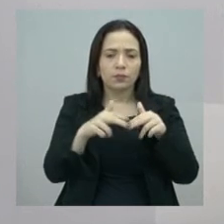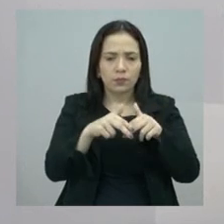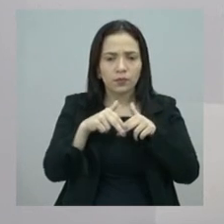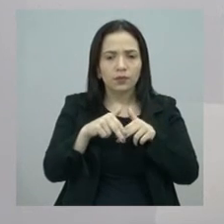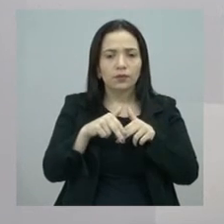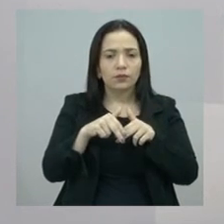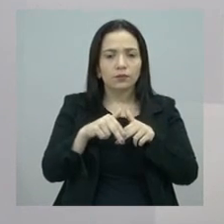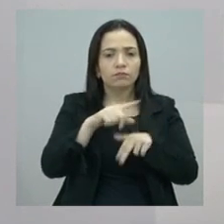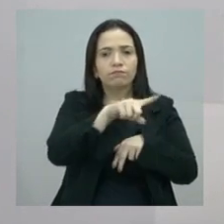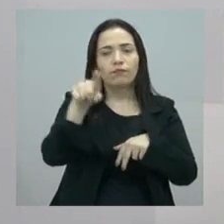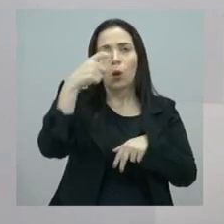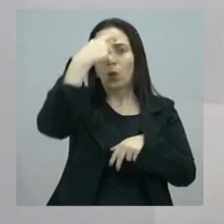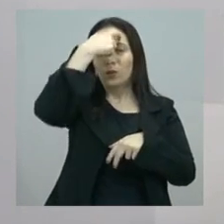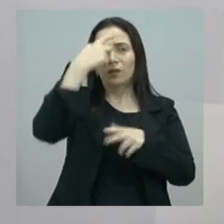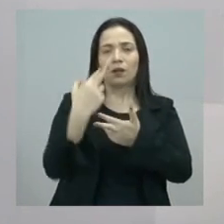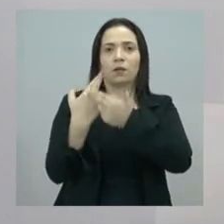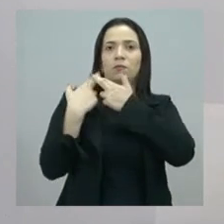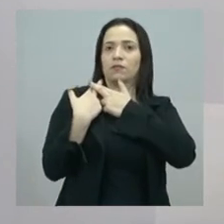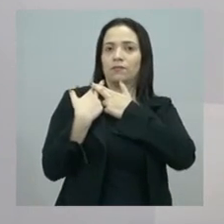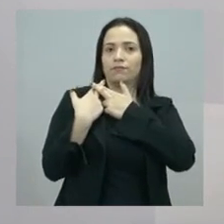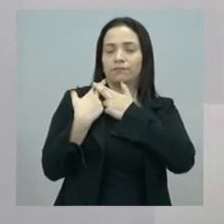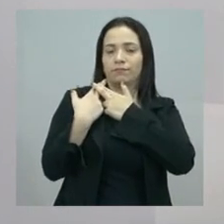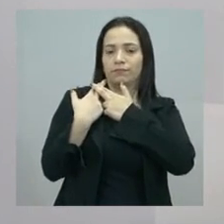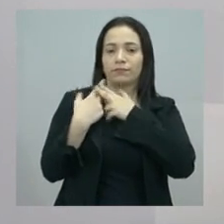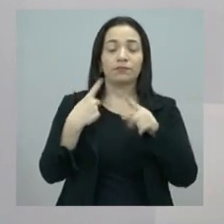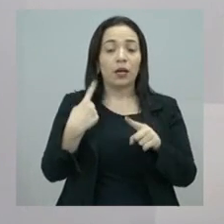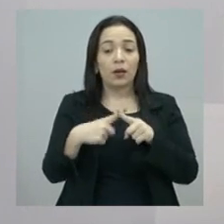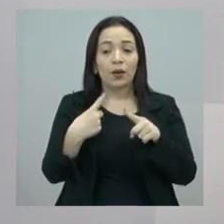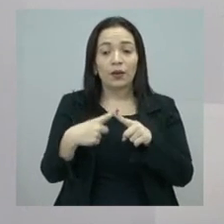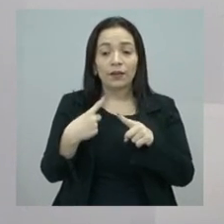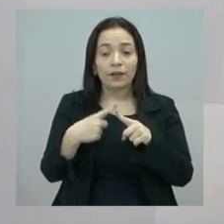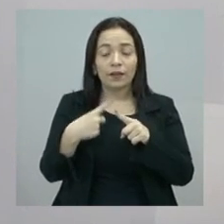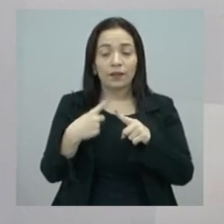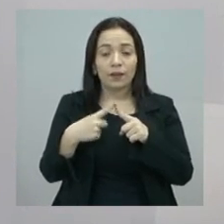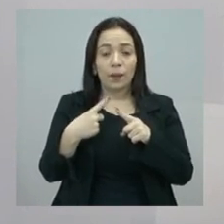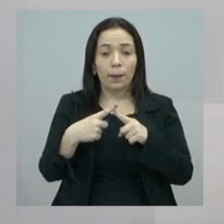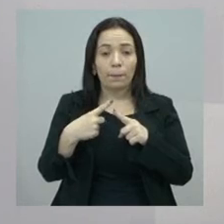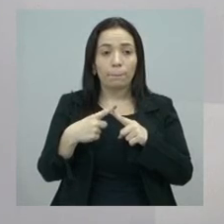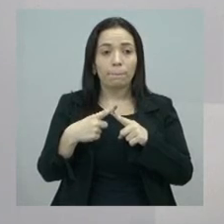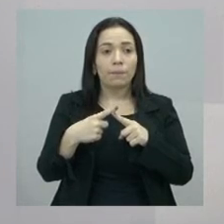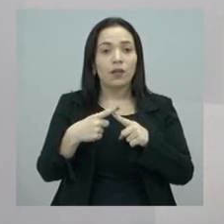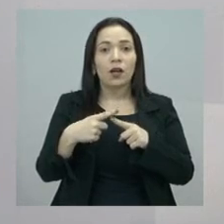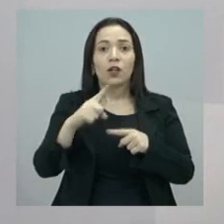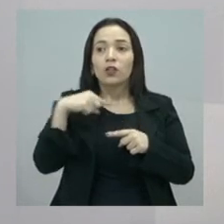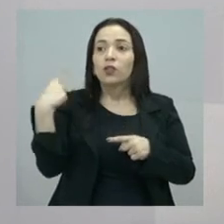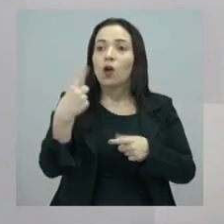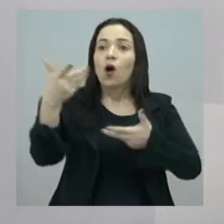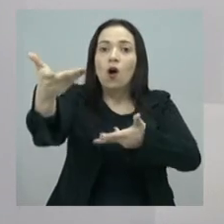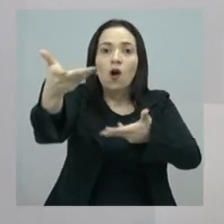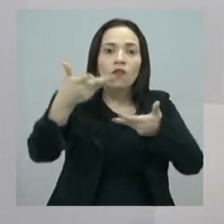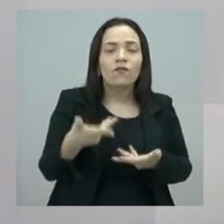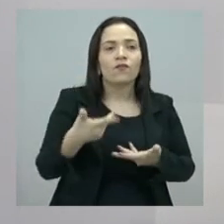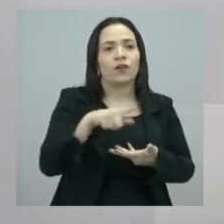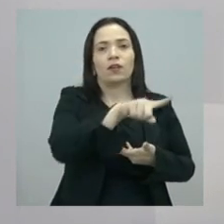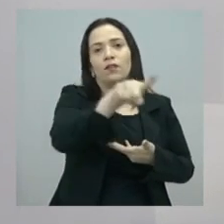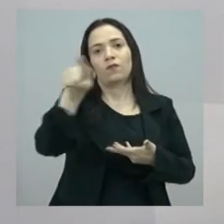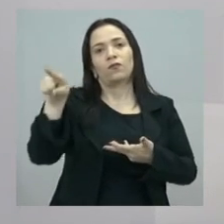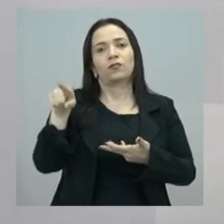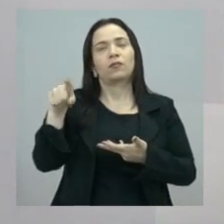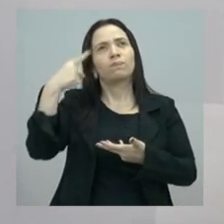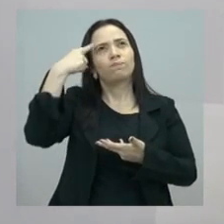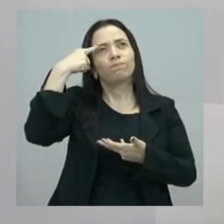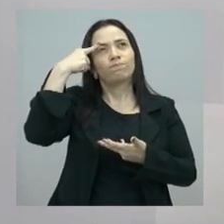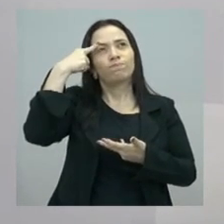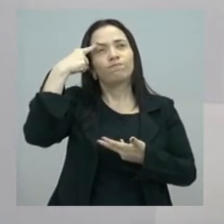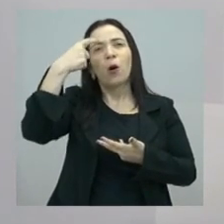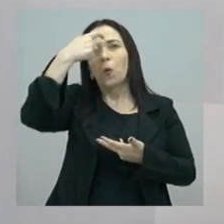de cunho muito democrático, porque você é convidado, sensibilizado a ir às